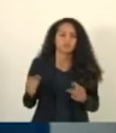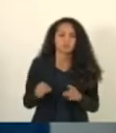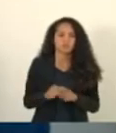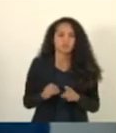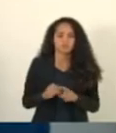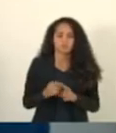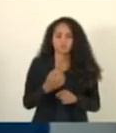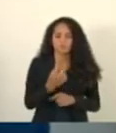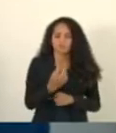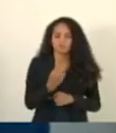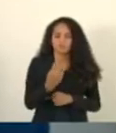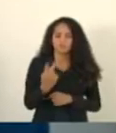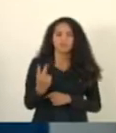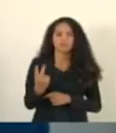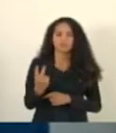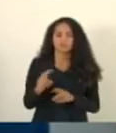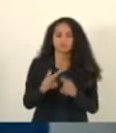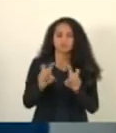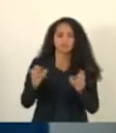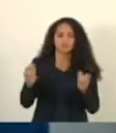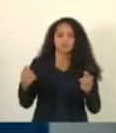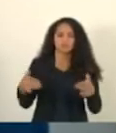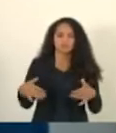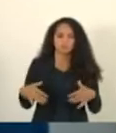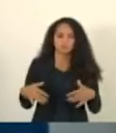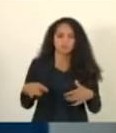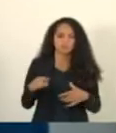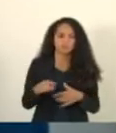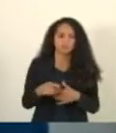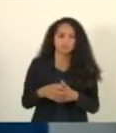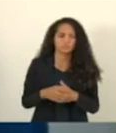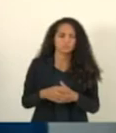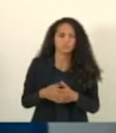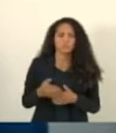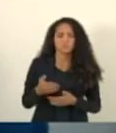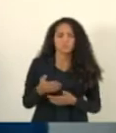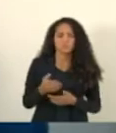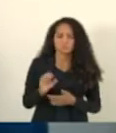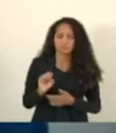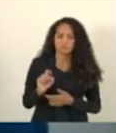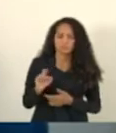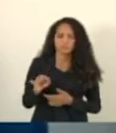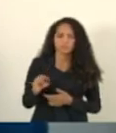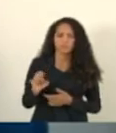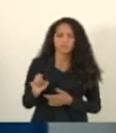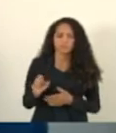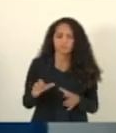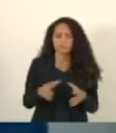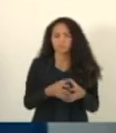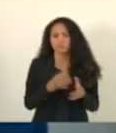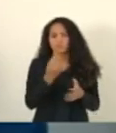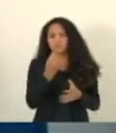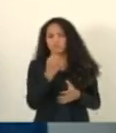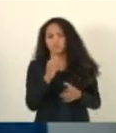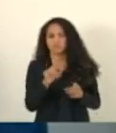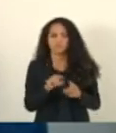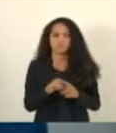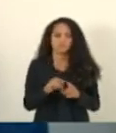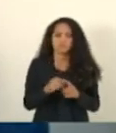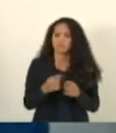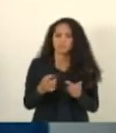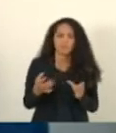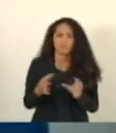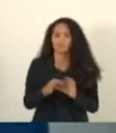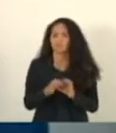o 632, que fala de concessão automática de benefícios sociais de saneamento juntado com um de energia, também não tem